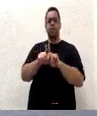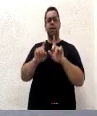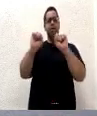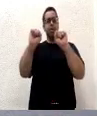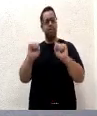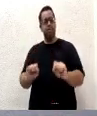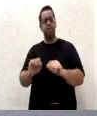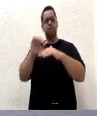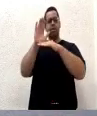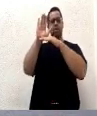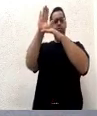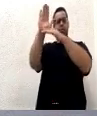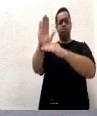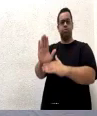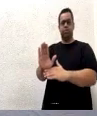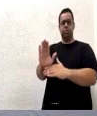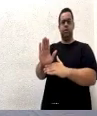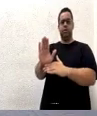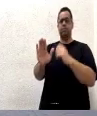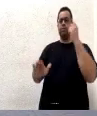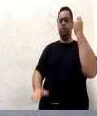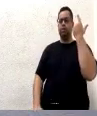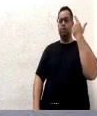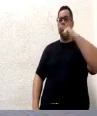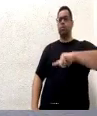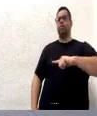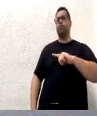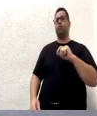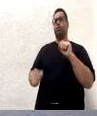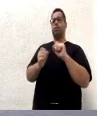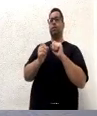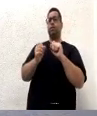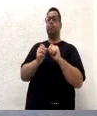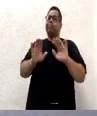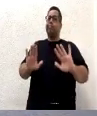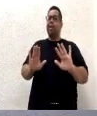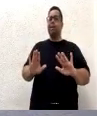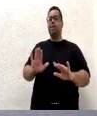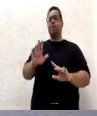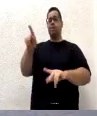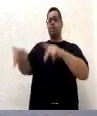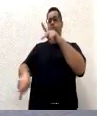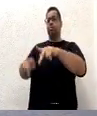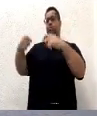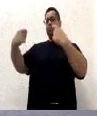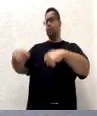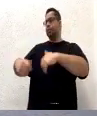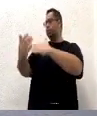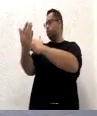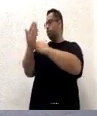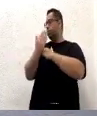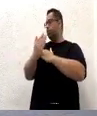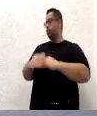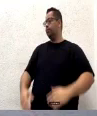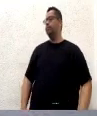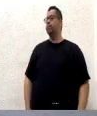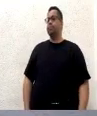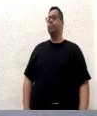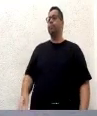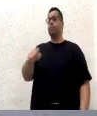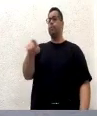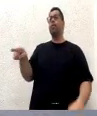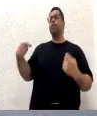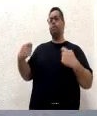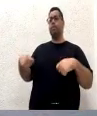colaborar fora do expediente para a gente conseguir fazer isso. Mas a gente precisa da ajuda da população, a colaboração da população para que olhe